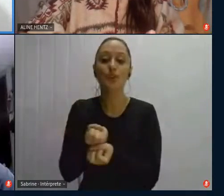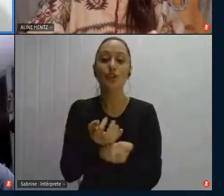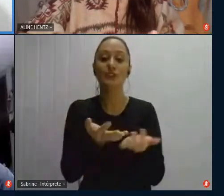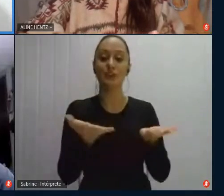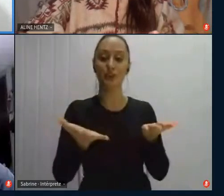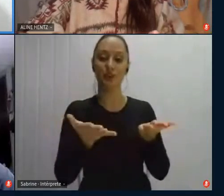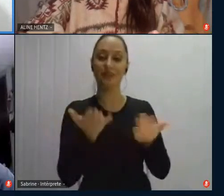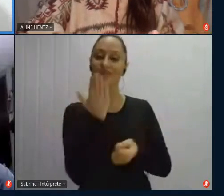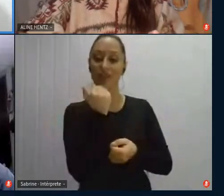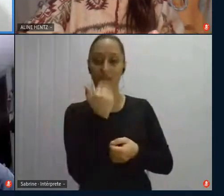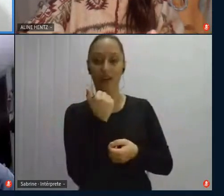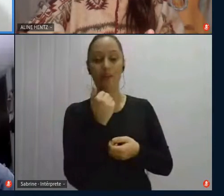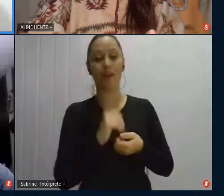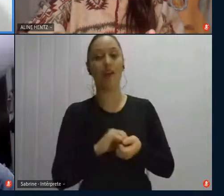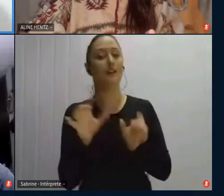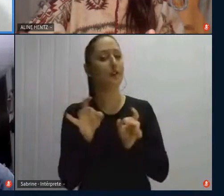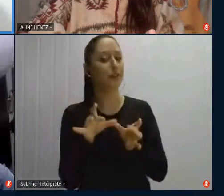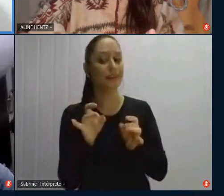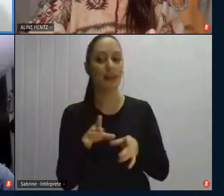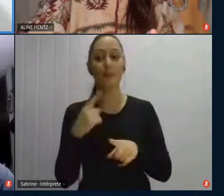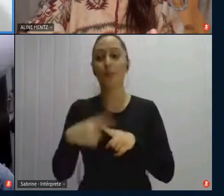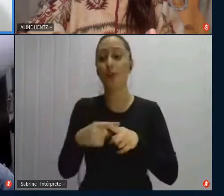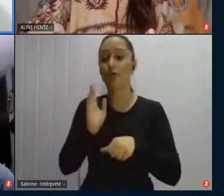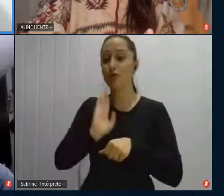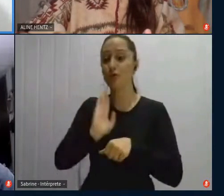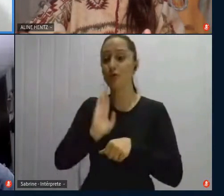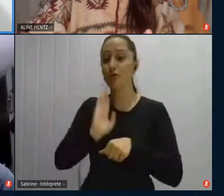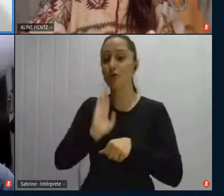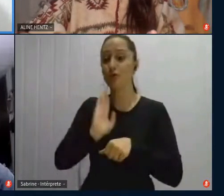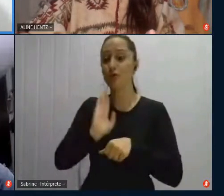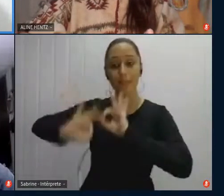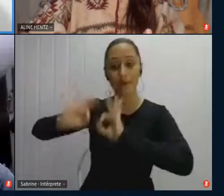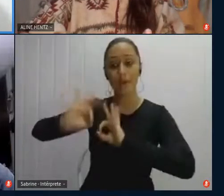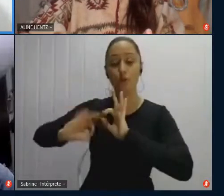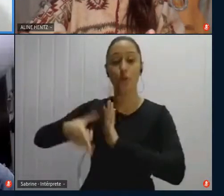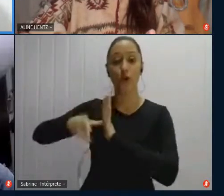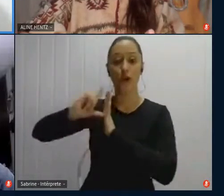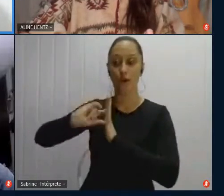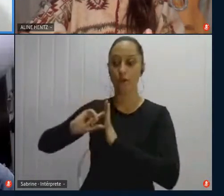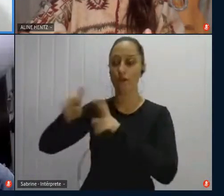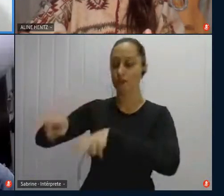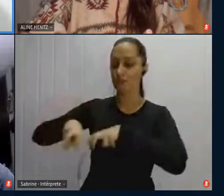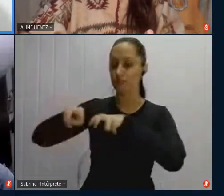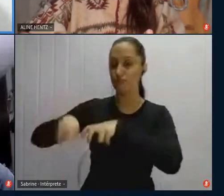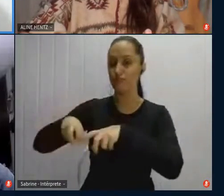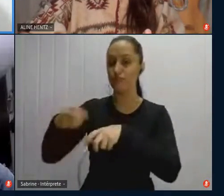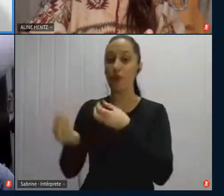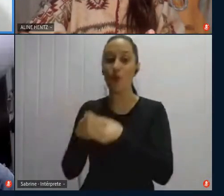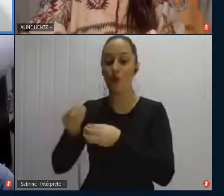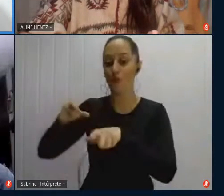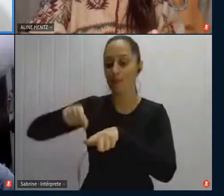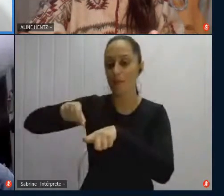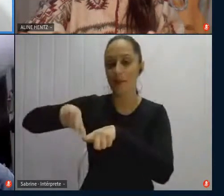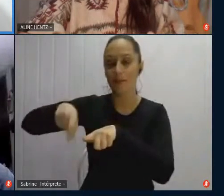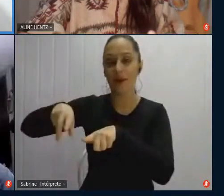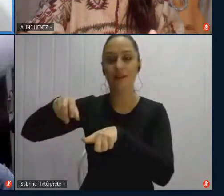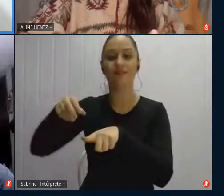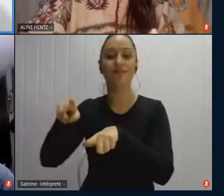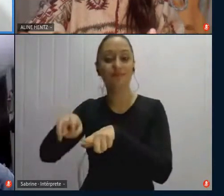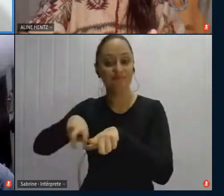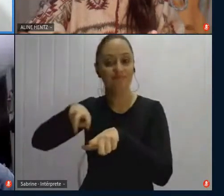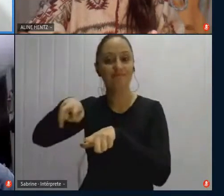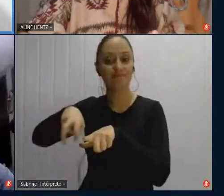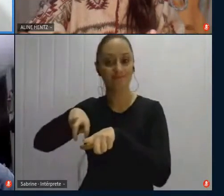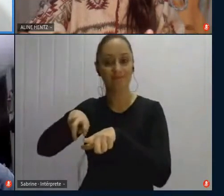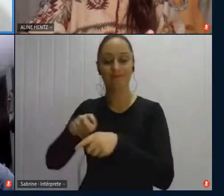para serem cultivados e comercializados nesses canais. Então, nós vimos muitos movimentos no